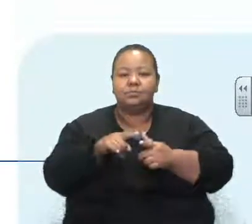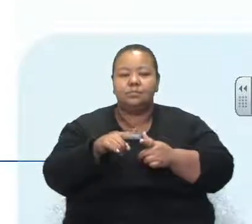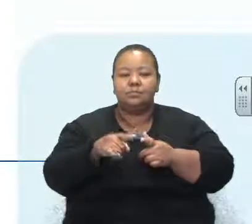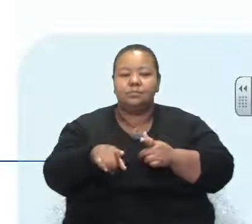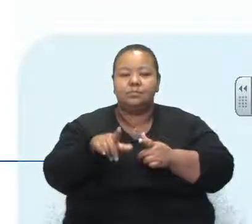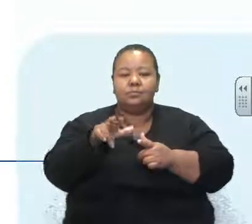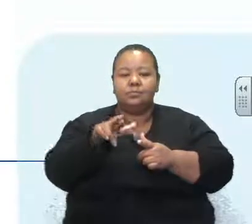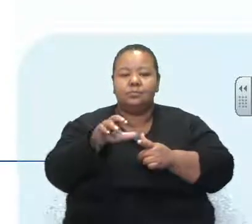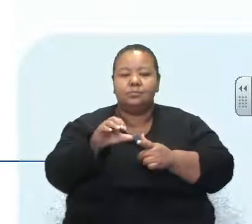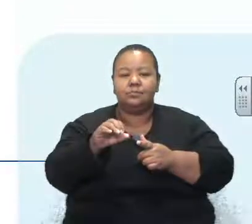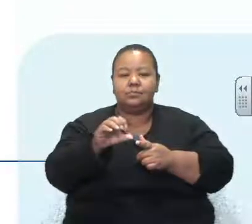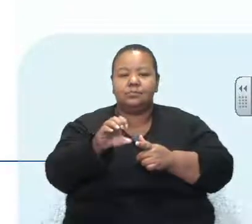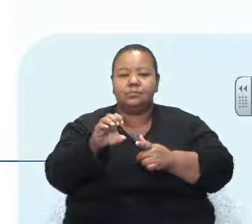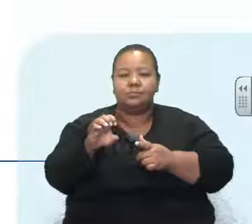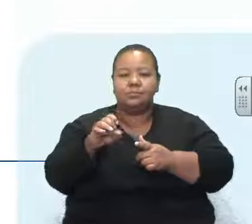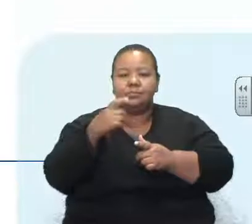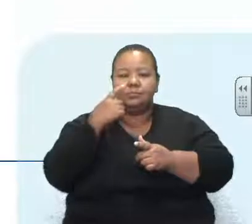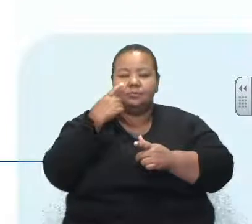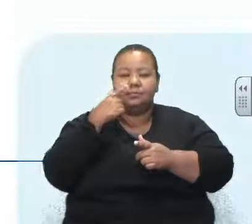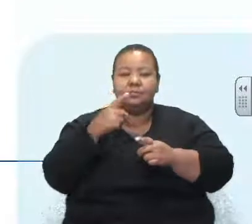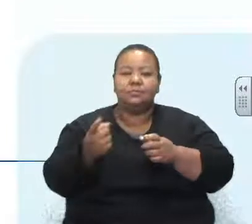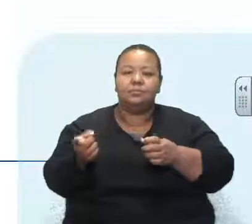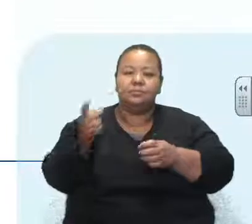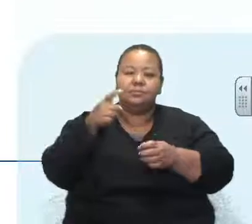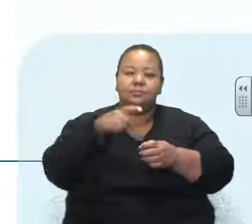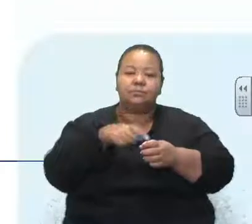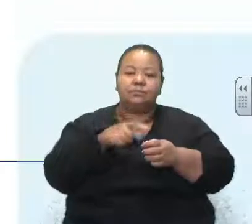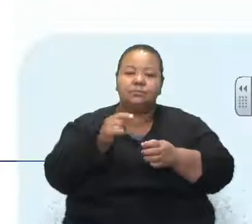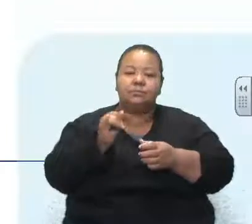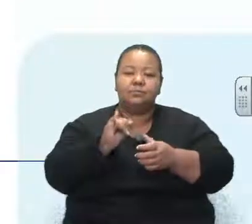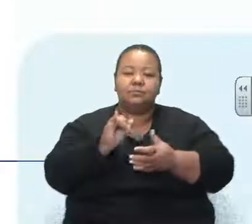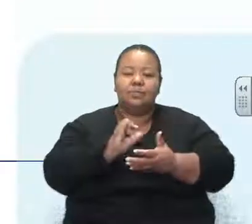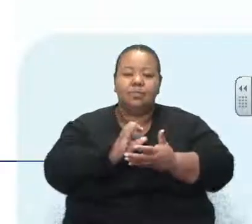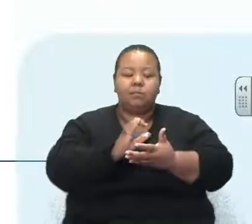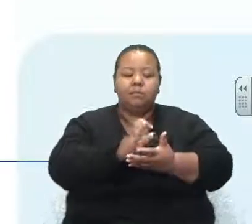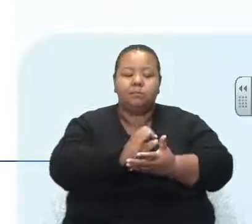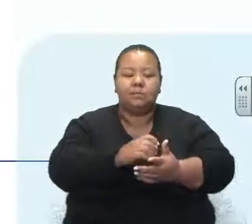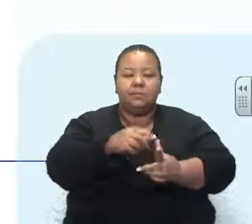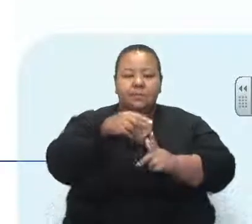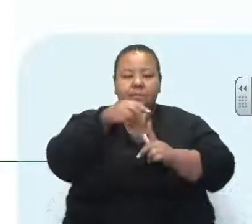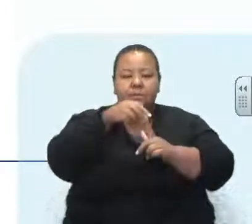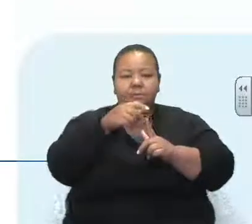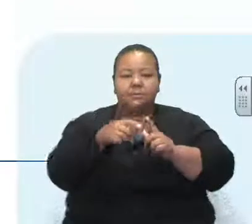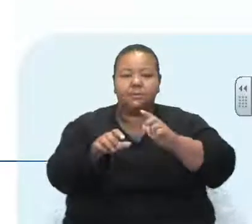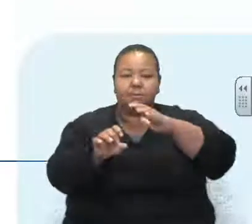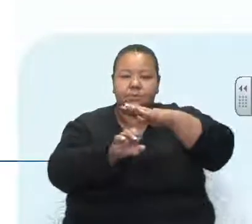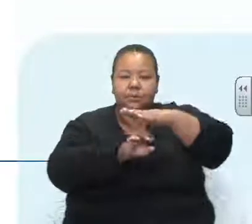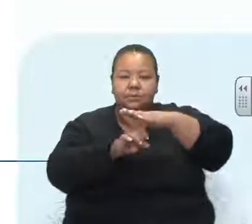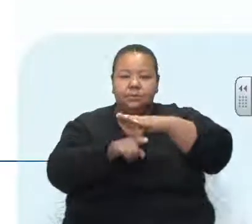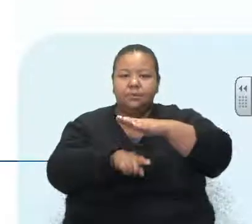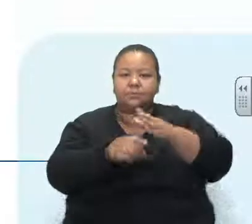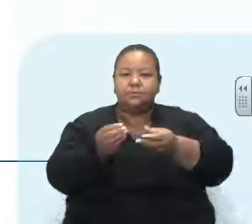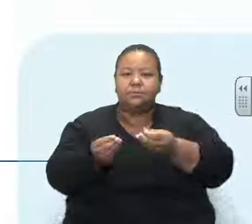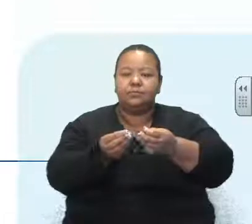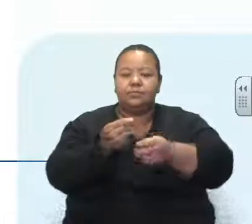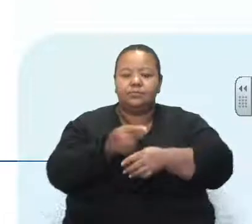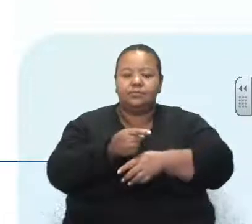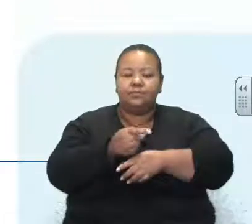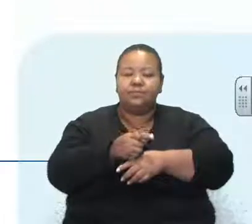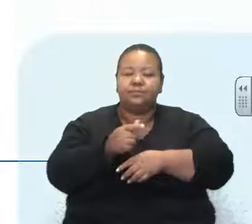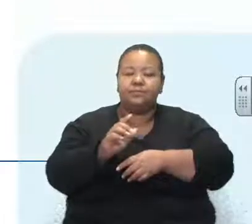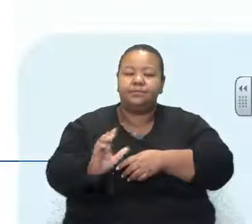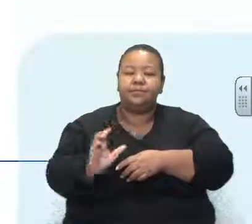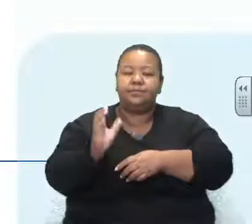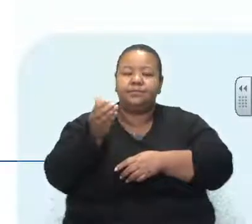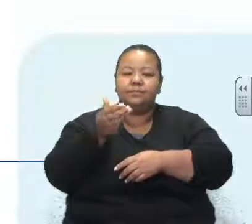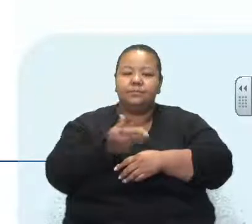meu ROI, que vai medir o retorno sobre o investimento para os proprietários e acionistas da organização, como que eles